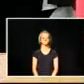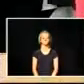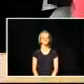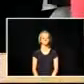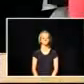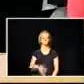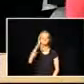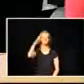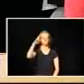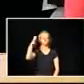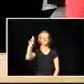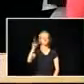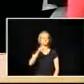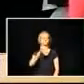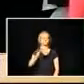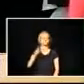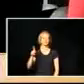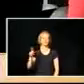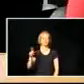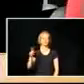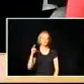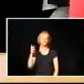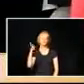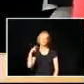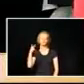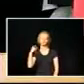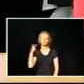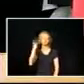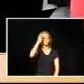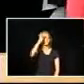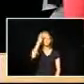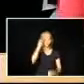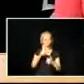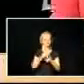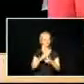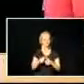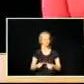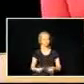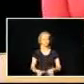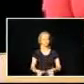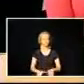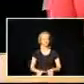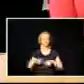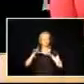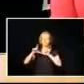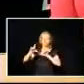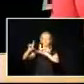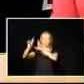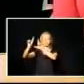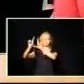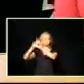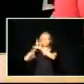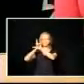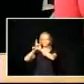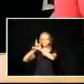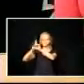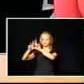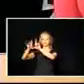Senhor presidente, nobres pares, munícipes, telespectadores da TV Câmara. Eu vou